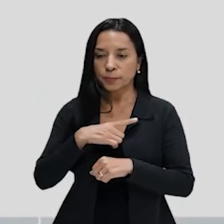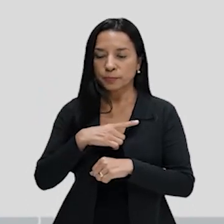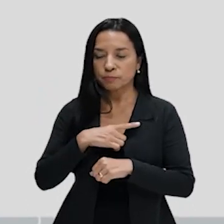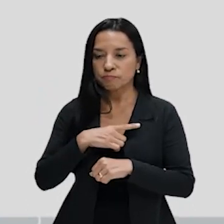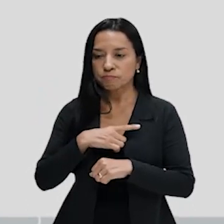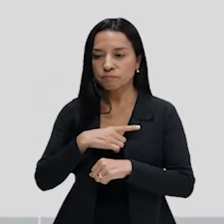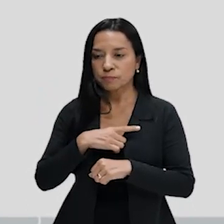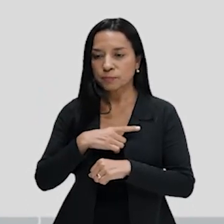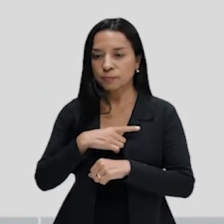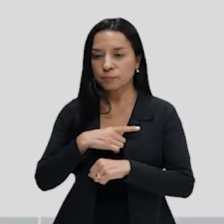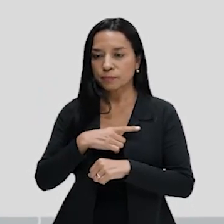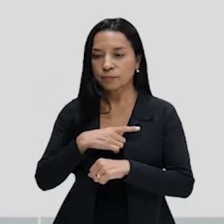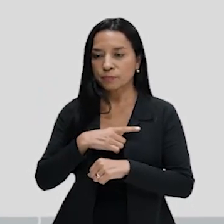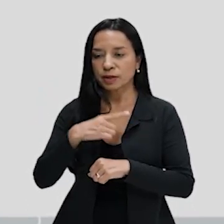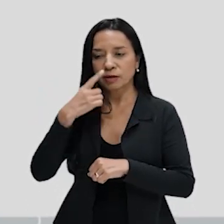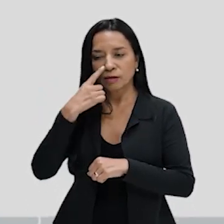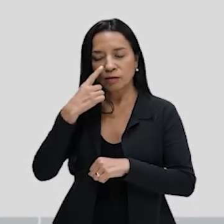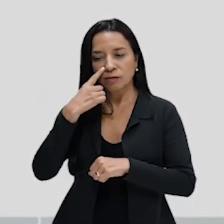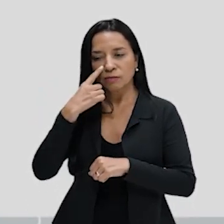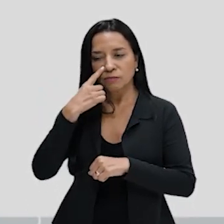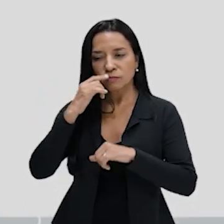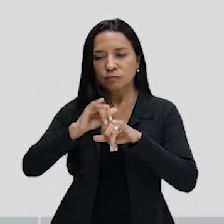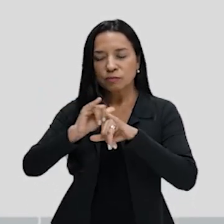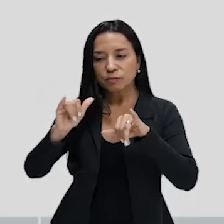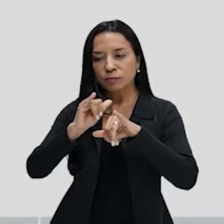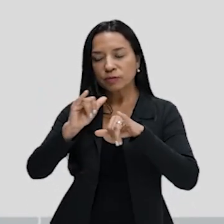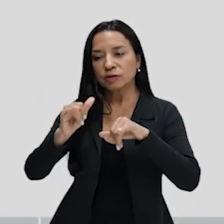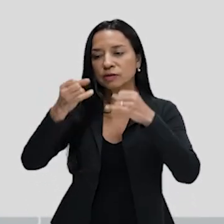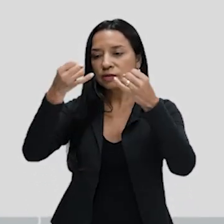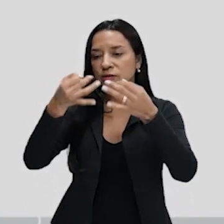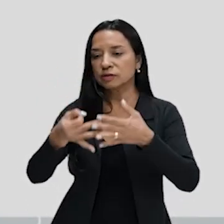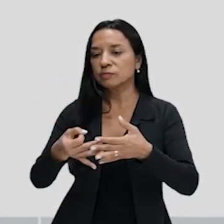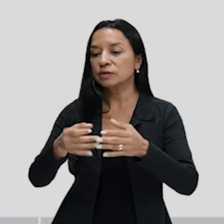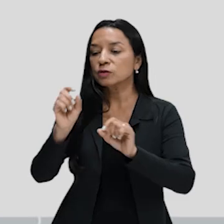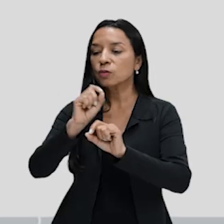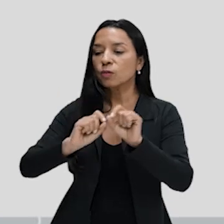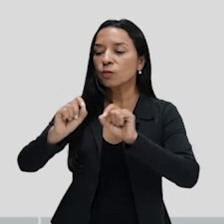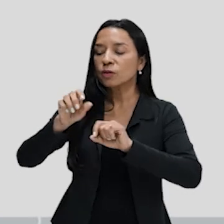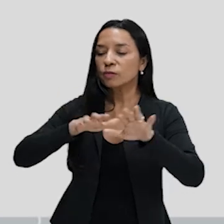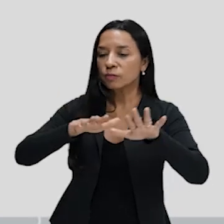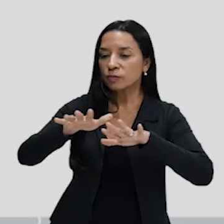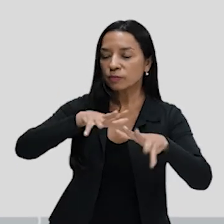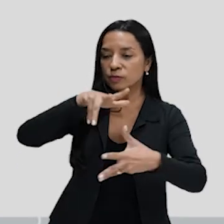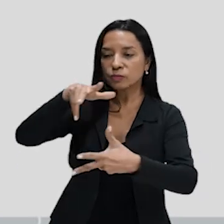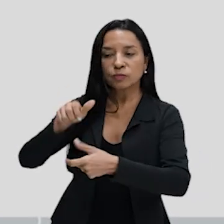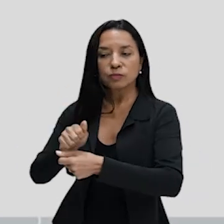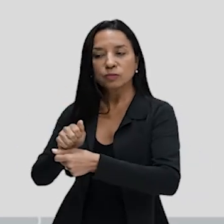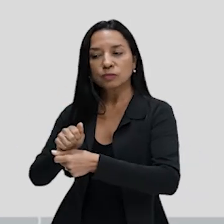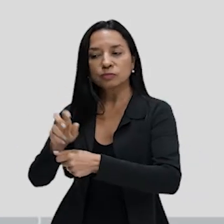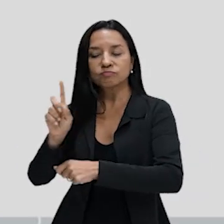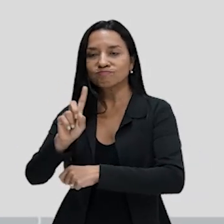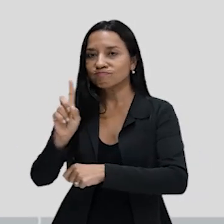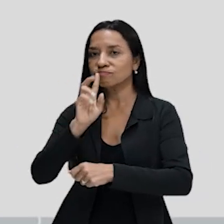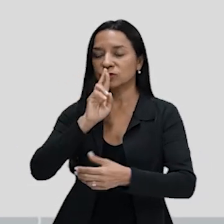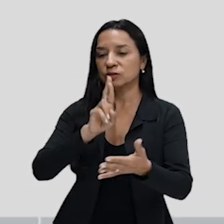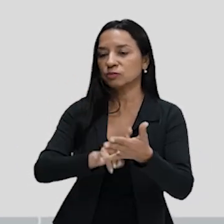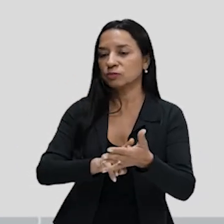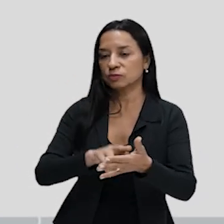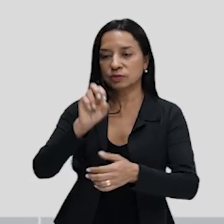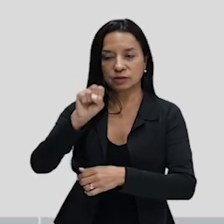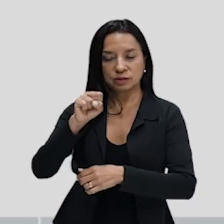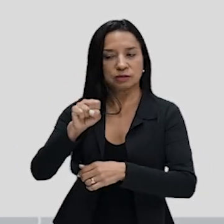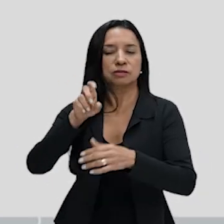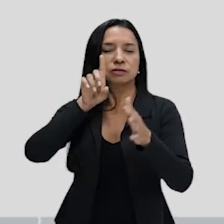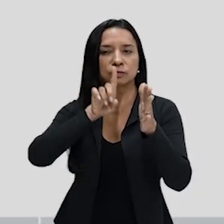Eu já vi uma vez uma propaganda falando que o que move o mundo não são as respostas, e sim